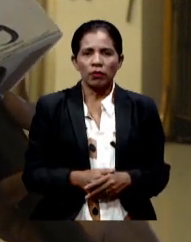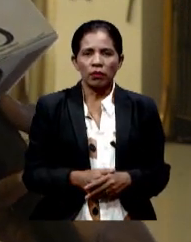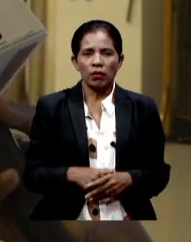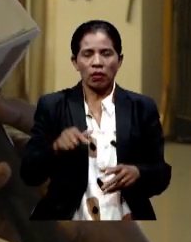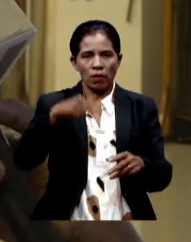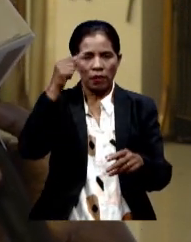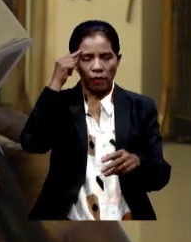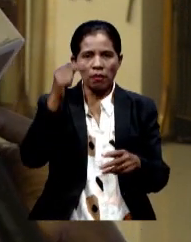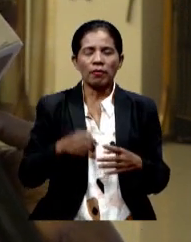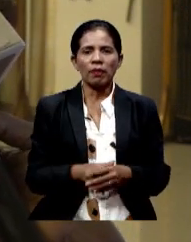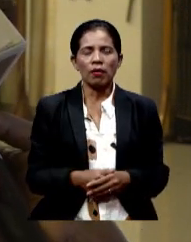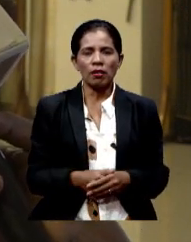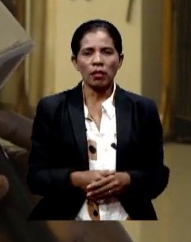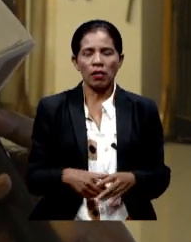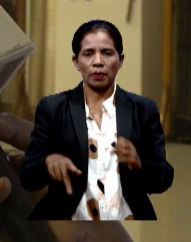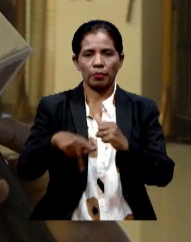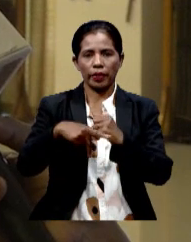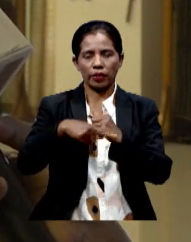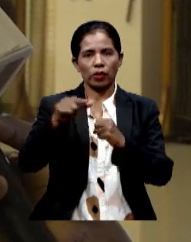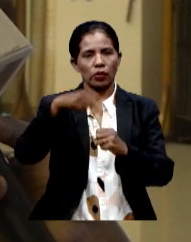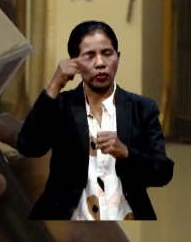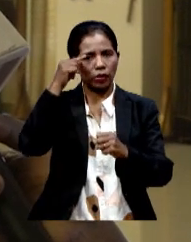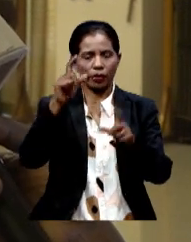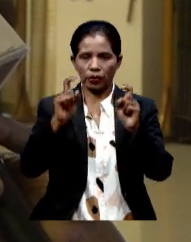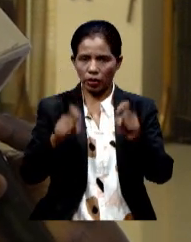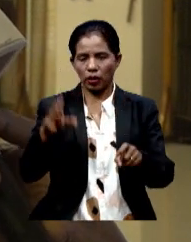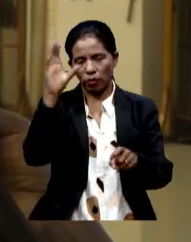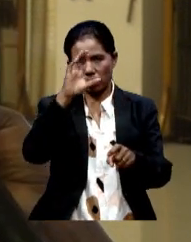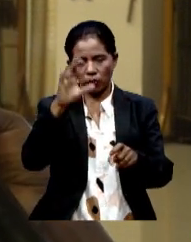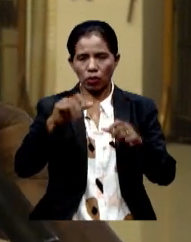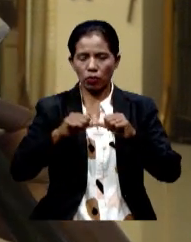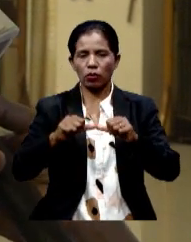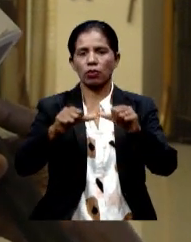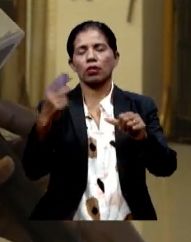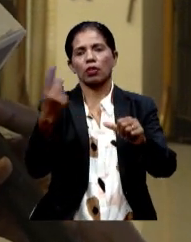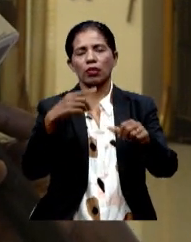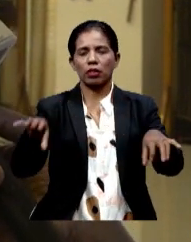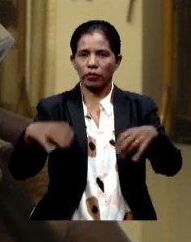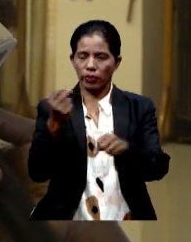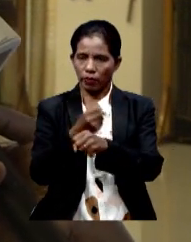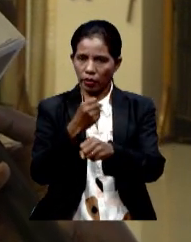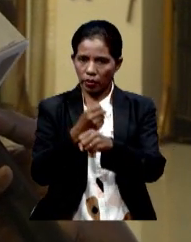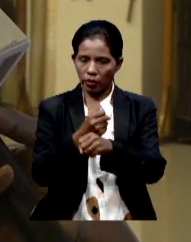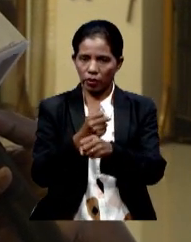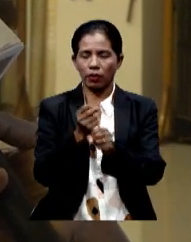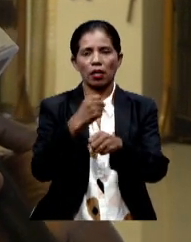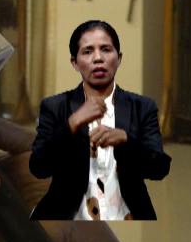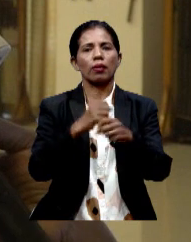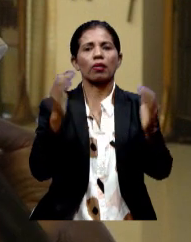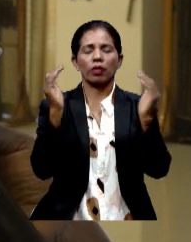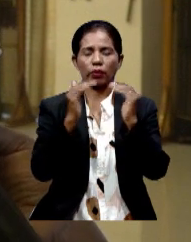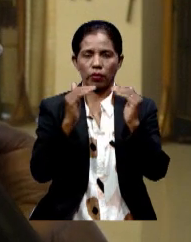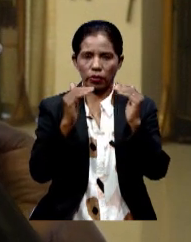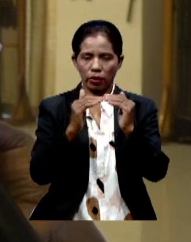Governo MOS, bancada governo, tem boca, continua na fato, tem esforço para o diálogo com